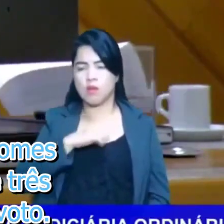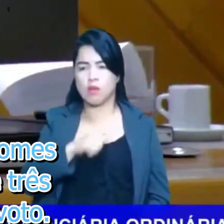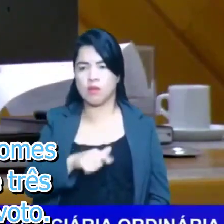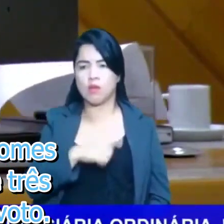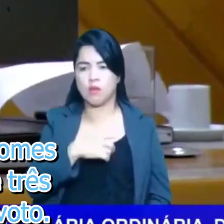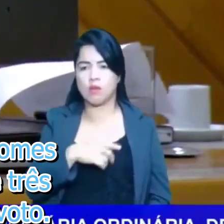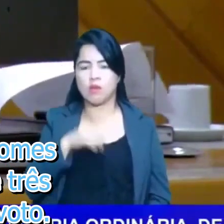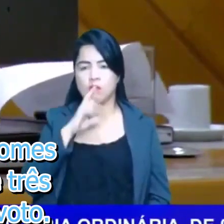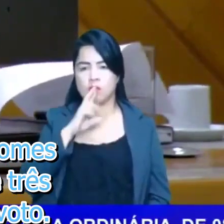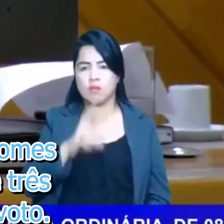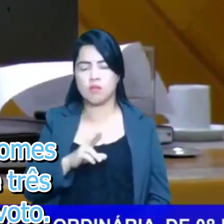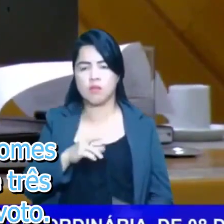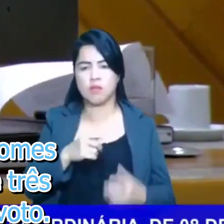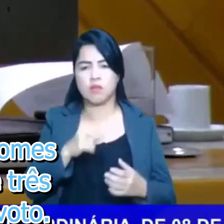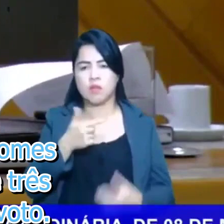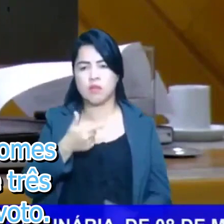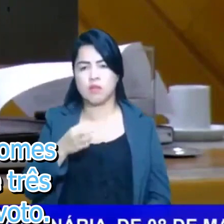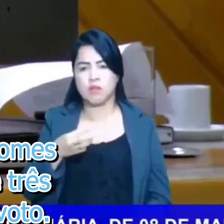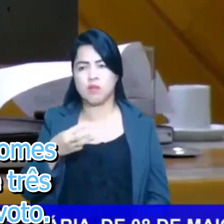da resolução do TSE